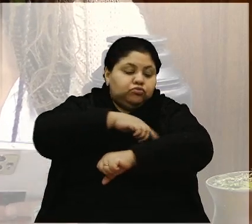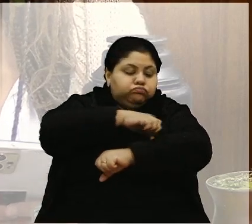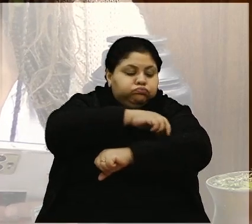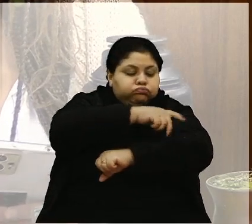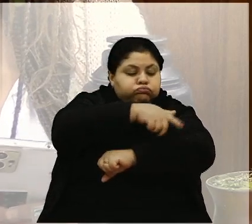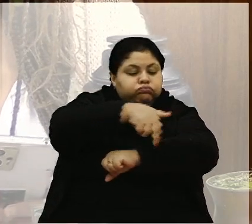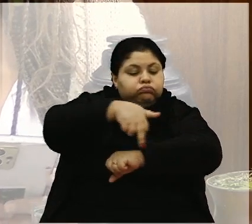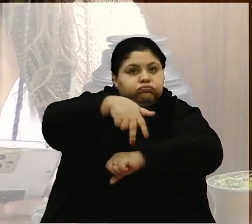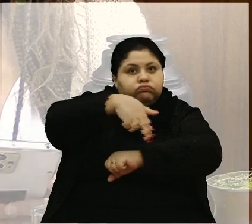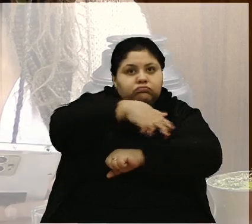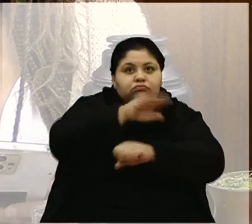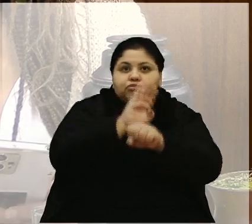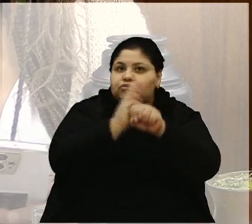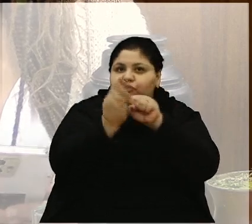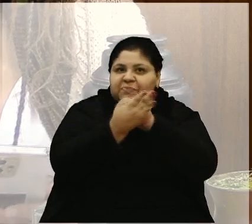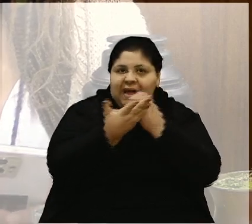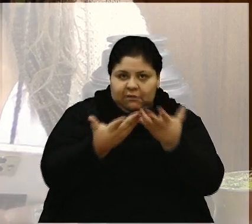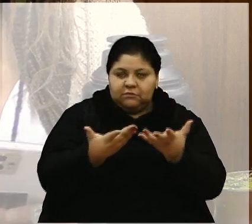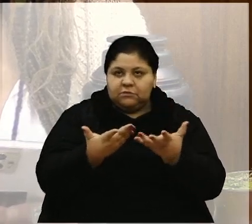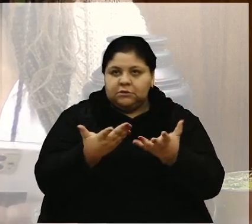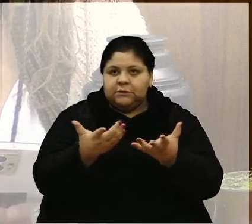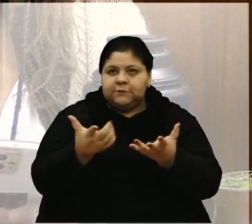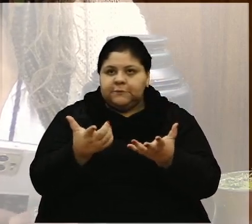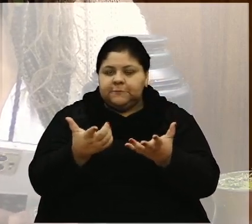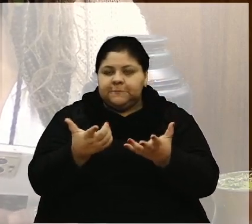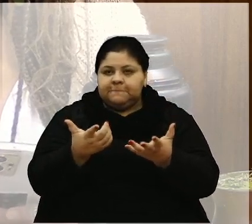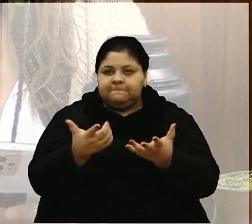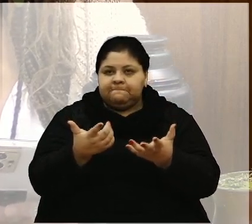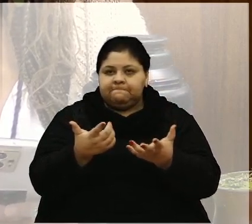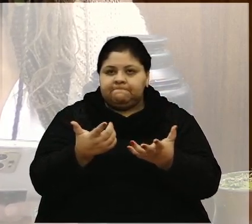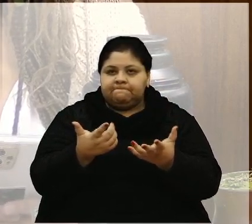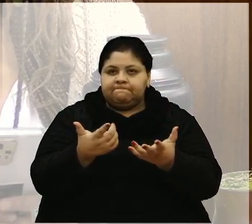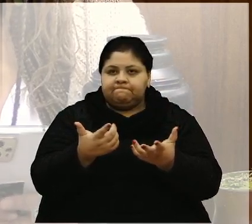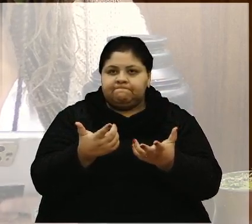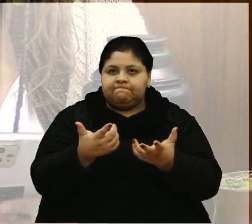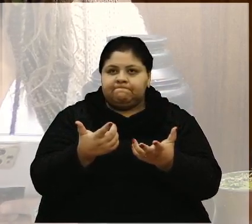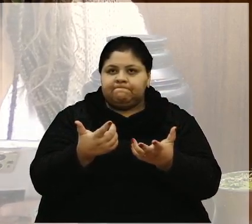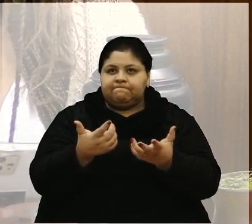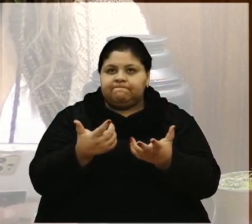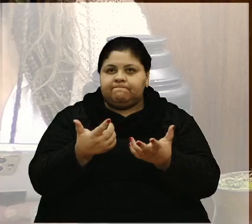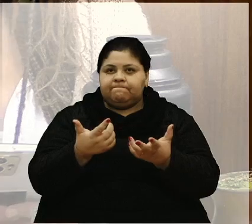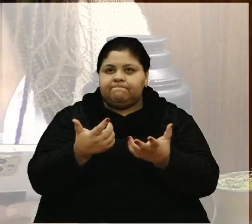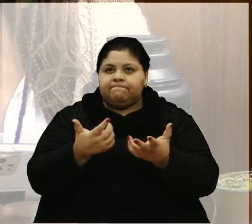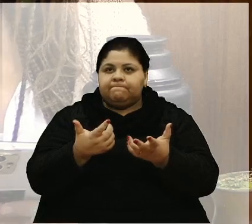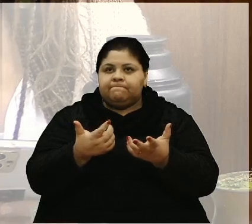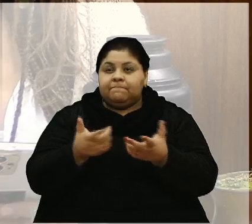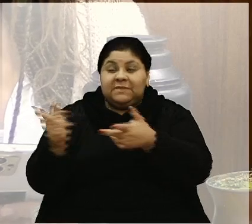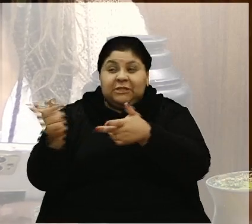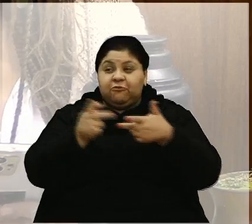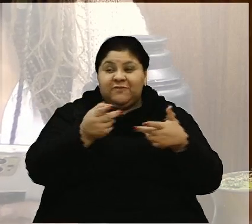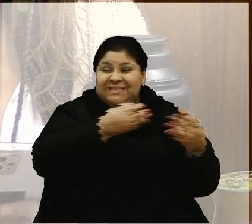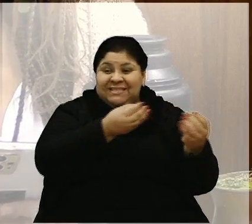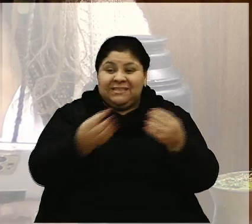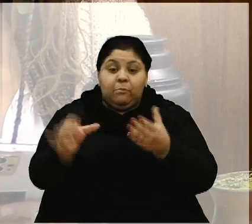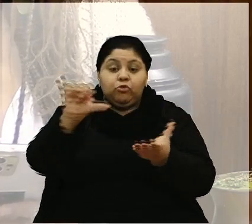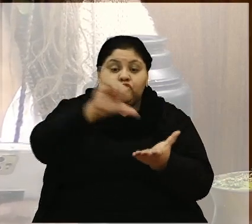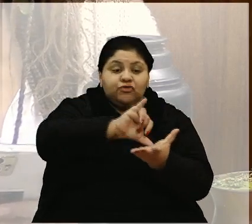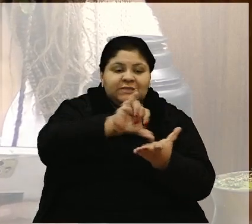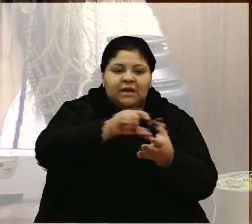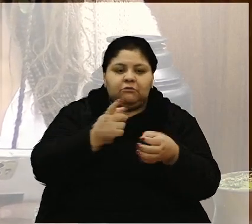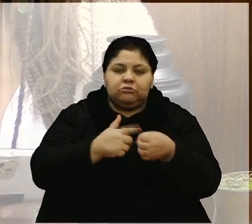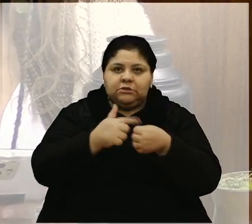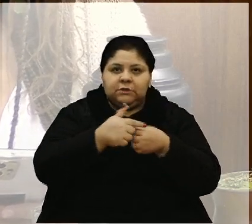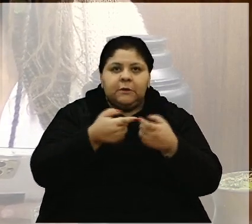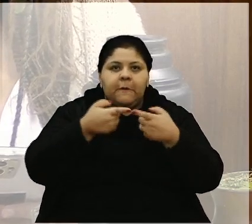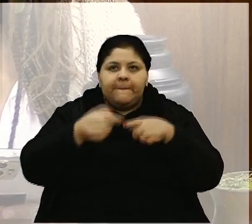acabo não tendo uma constante atividade na região mais central da cidade. Mas ontem estive